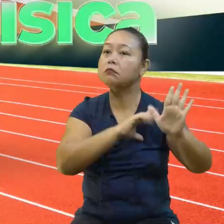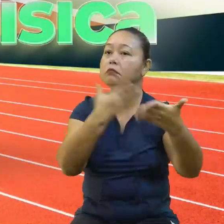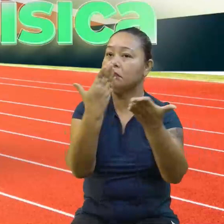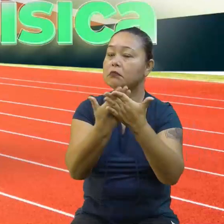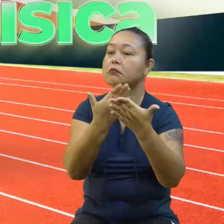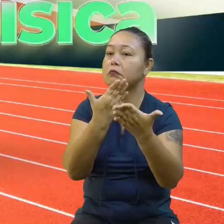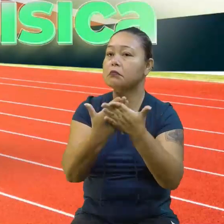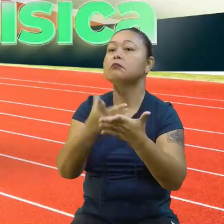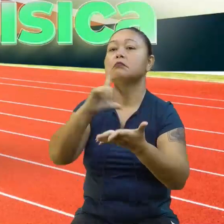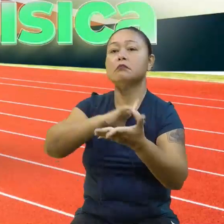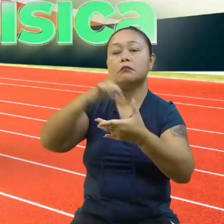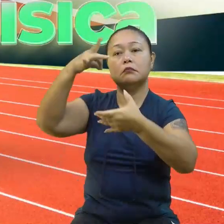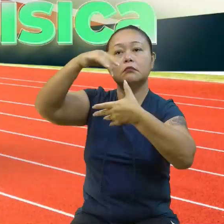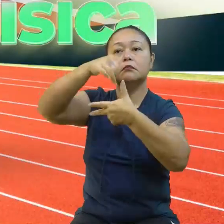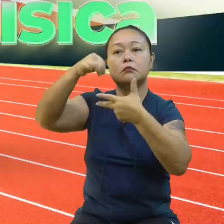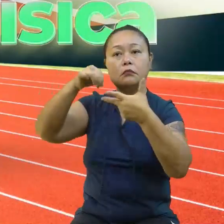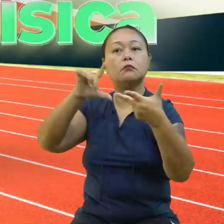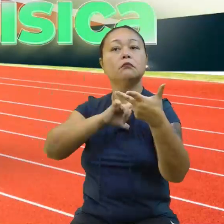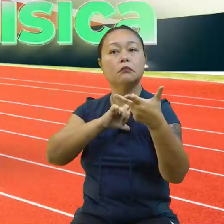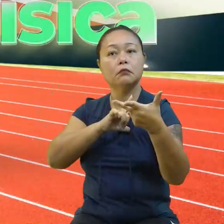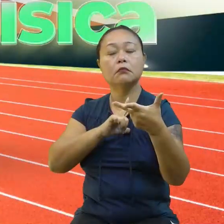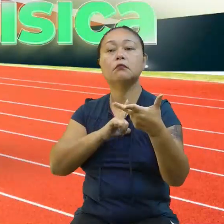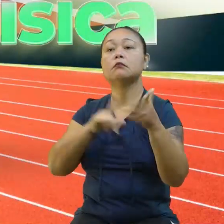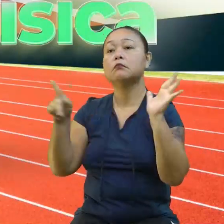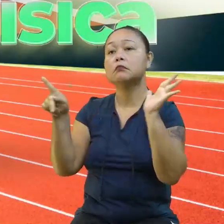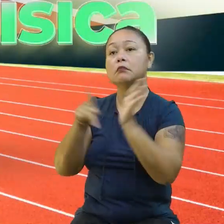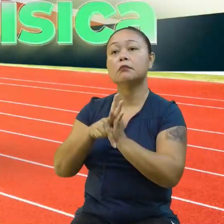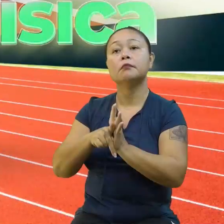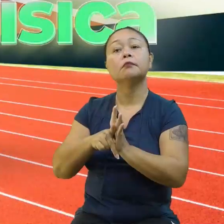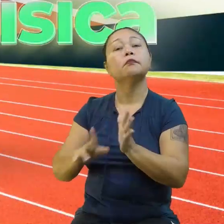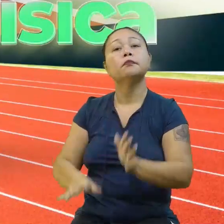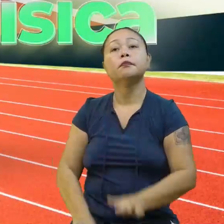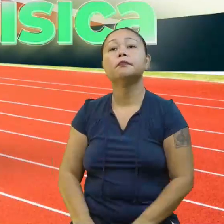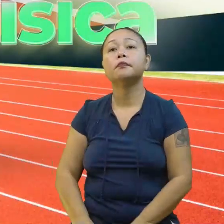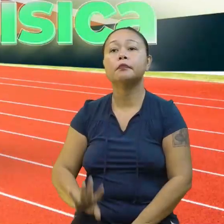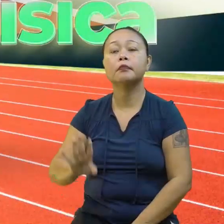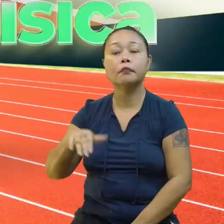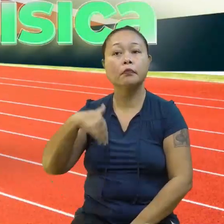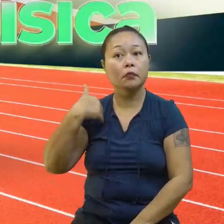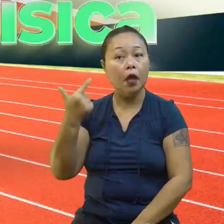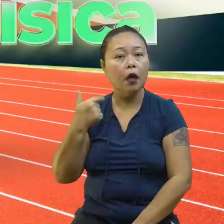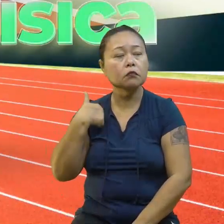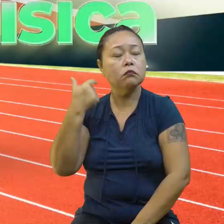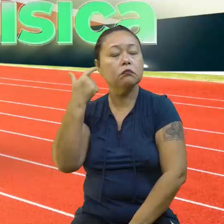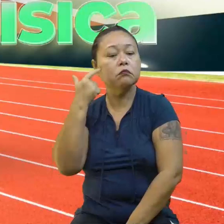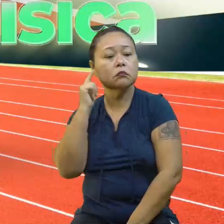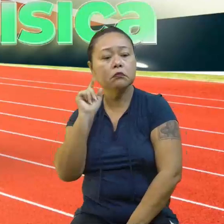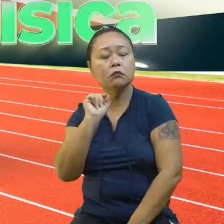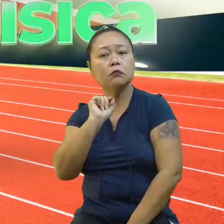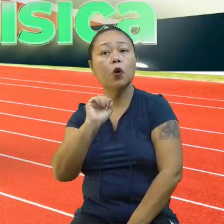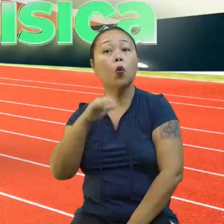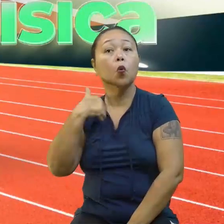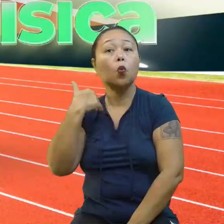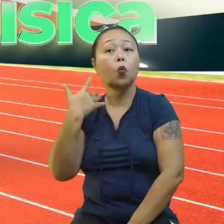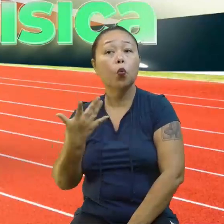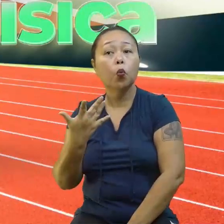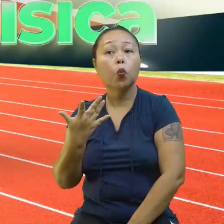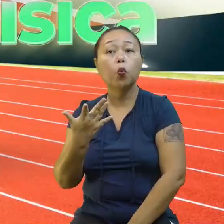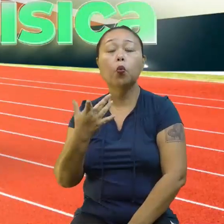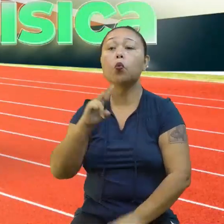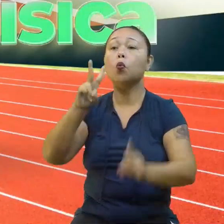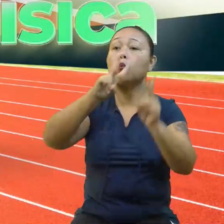têm caído no Enem, são questões do Enem. Então, é um ponto para a gente refletir o quanto que cada assunto que